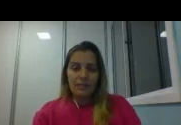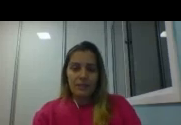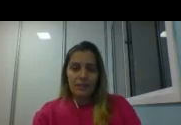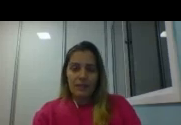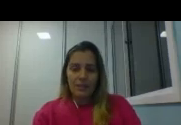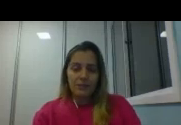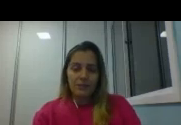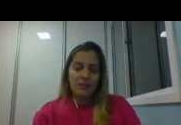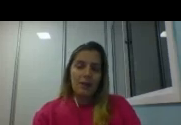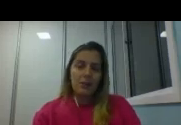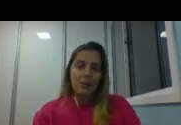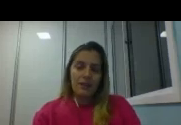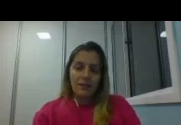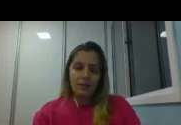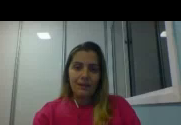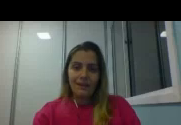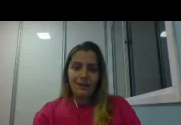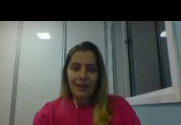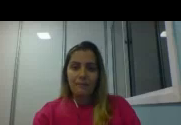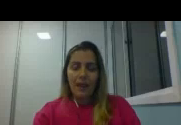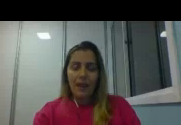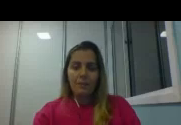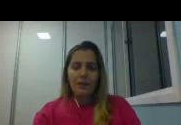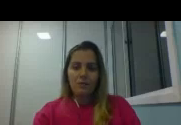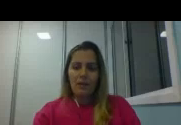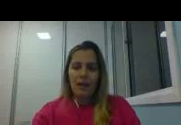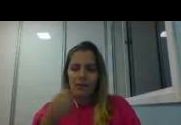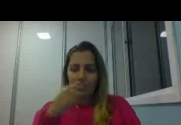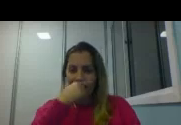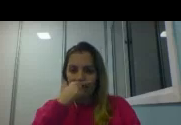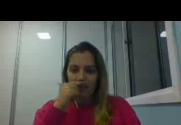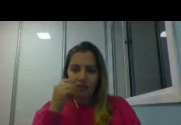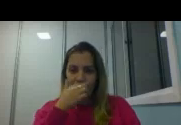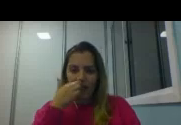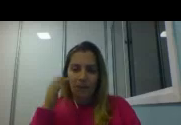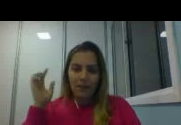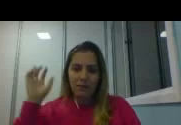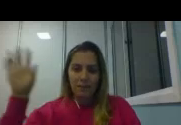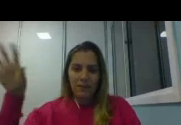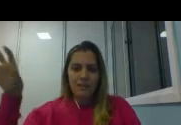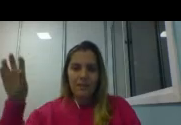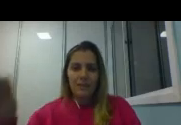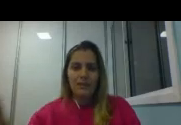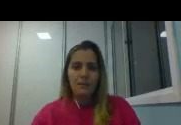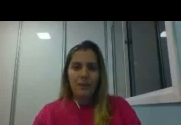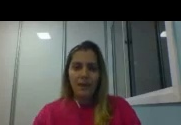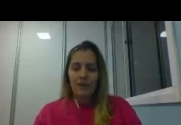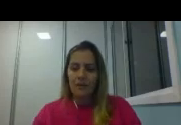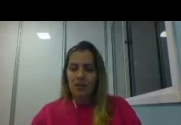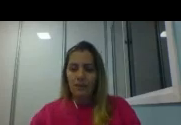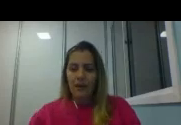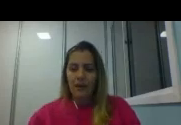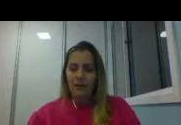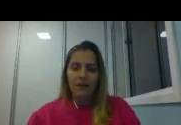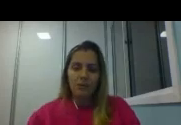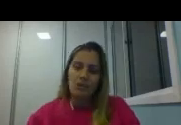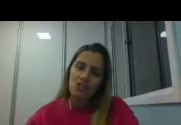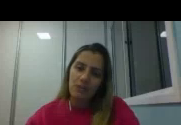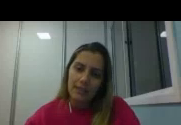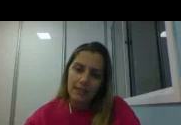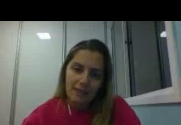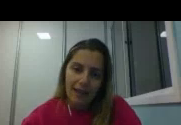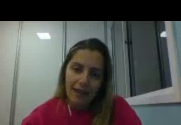gente vai estar organizando na sexta e no sábado, fazendo a entrega, tá? Principalmente, a gente está querendo direcionar para famílias ali que dependem, que tiram a